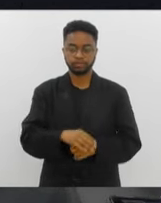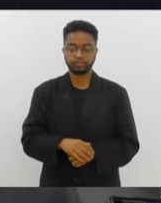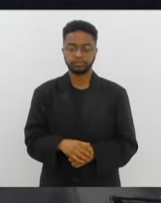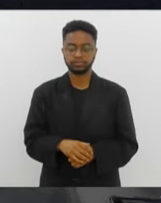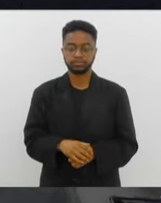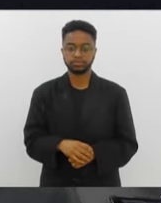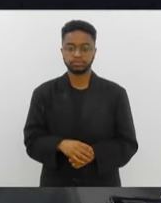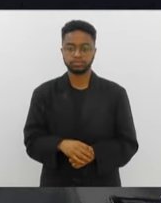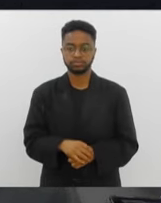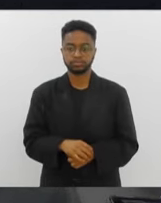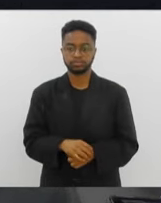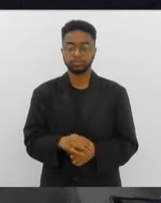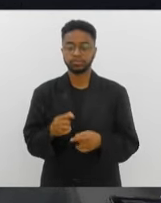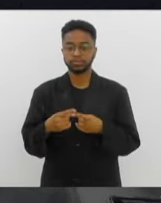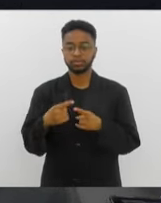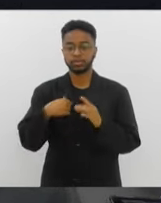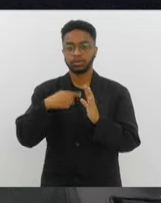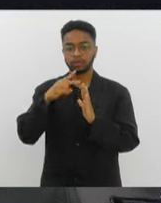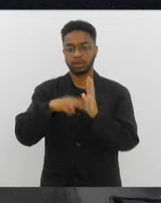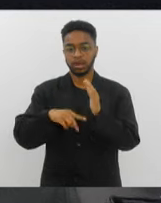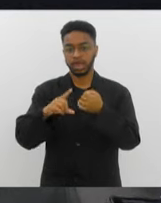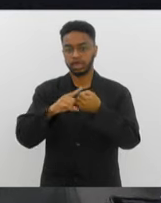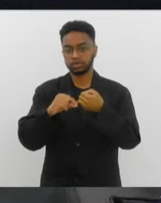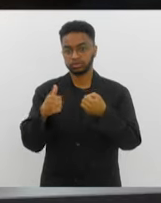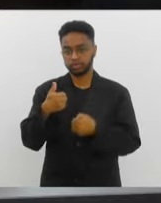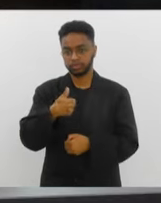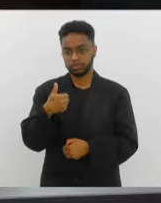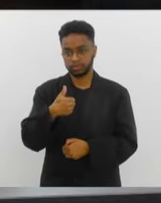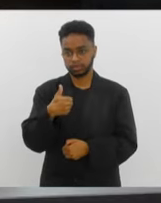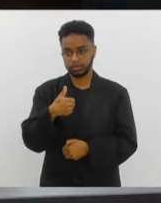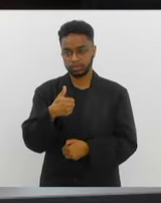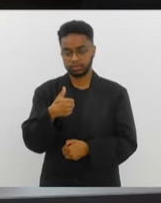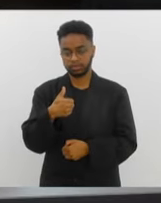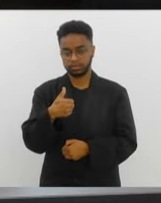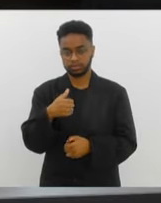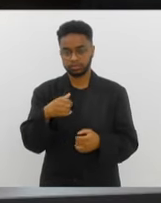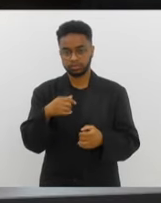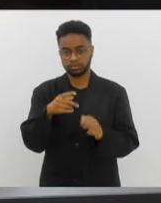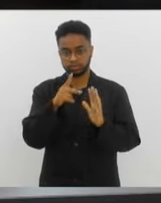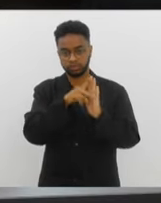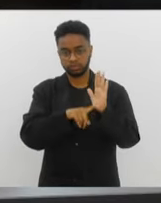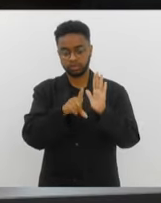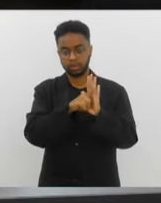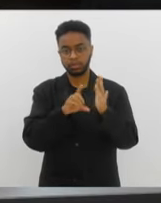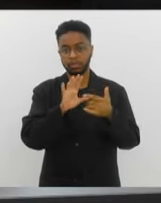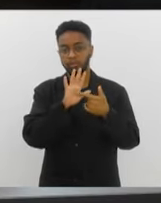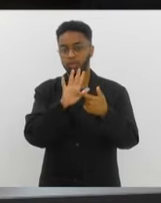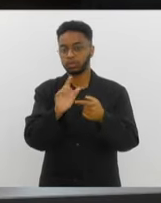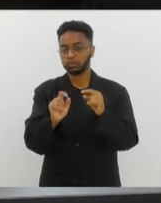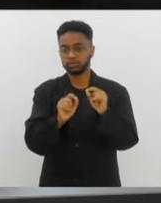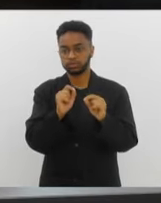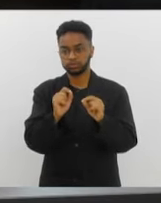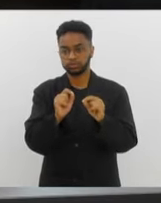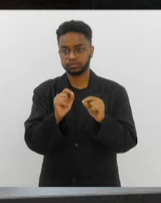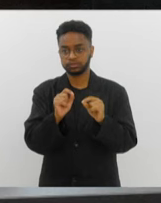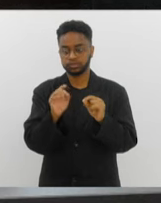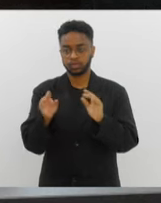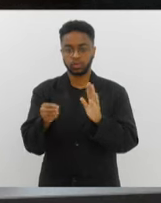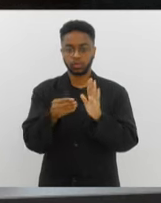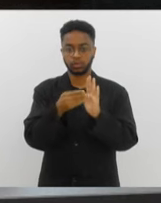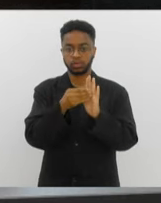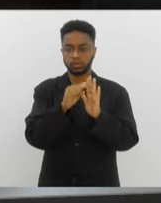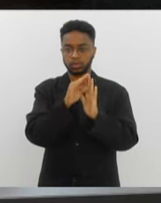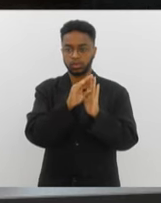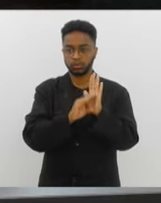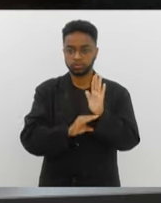até fazendo a leitura do artigo 1º do projeto de lei, que ele fala da inclusão desse currículo